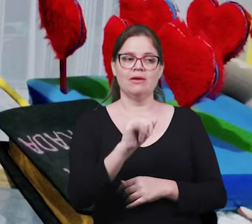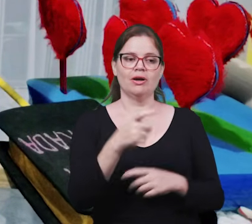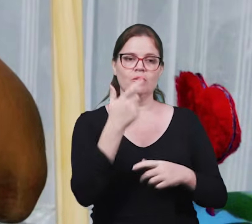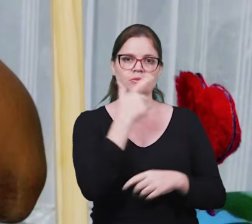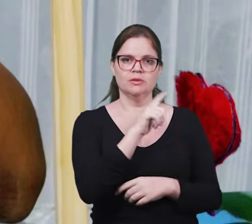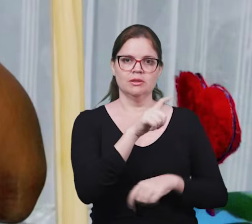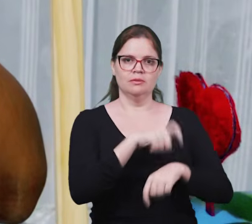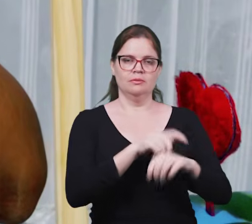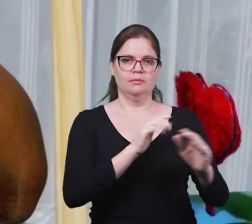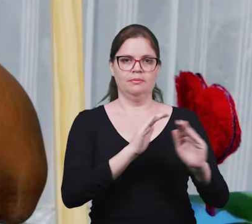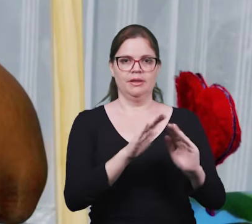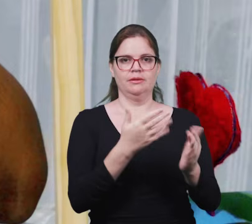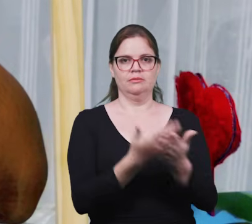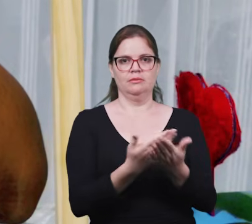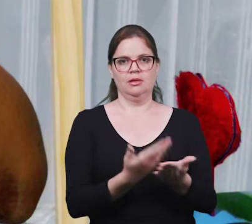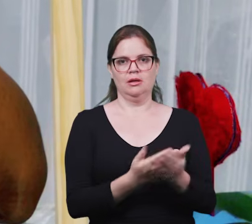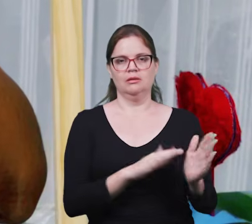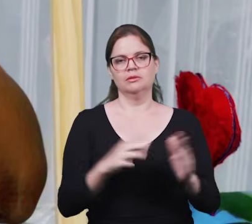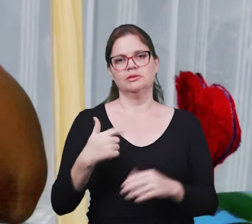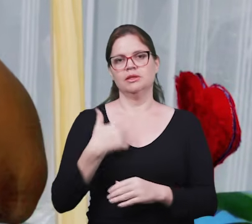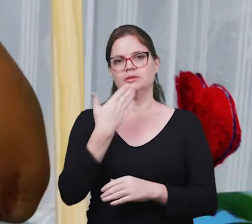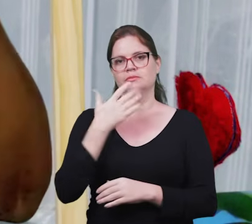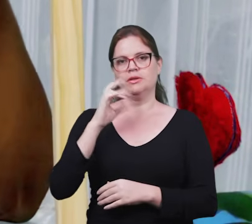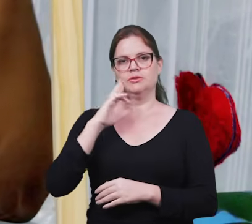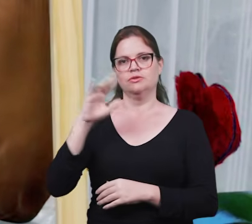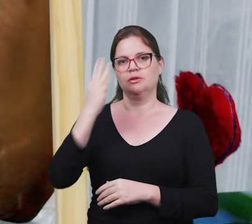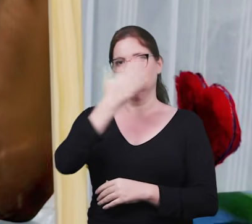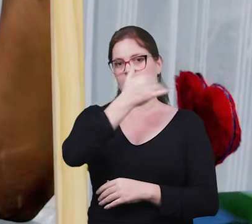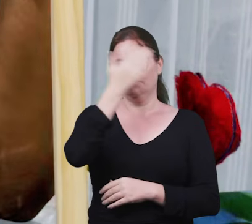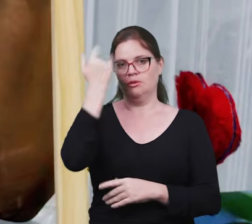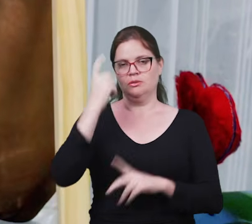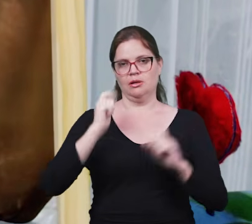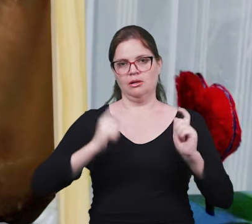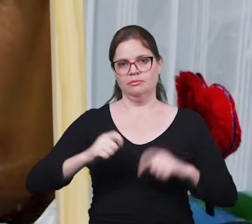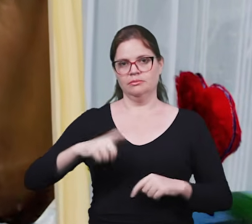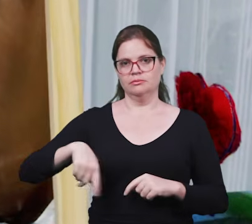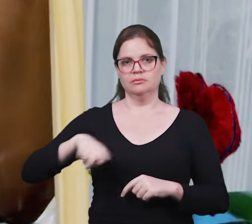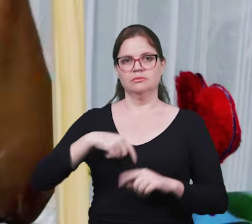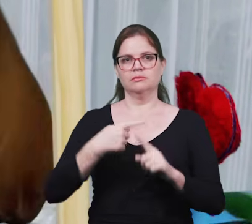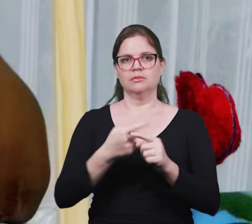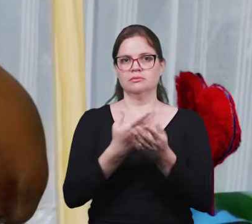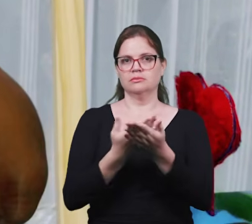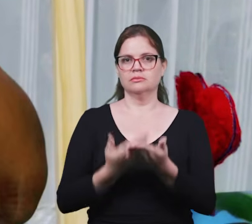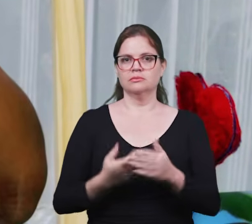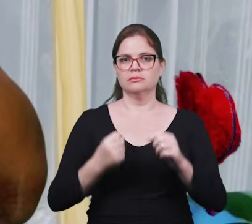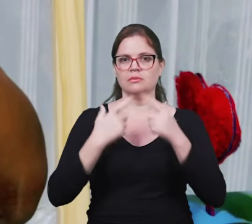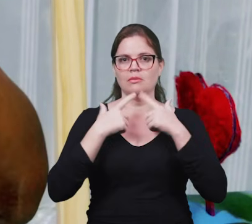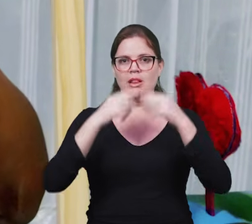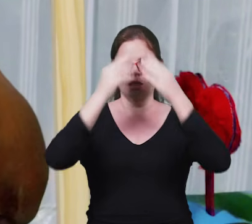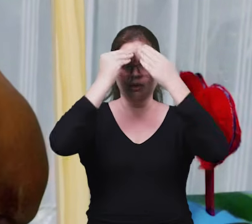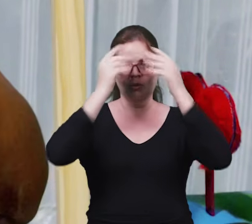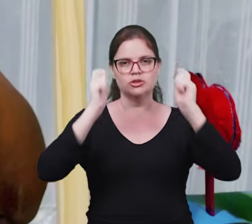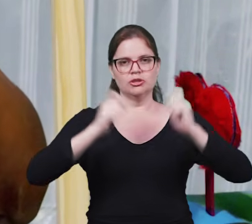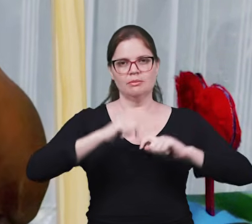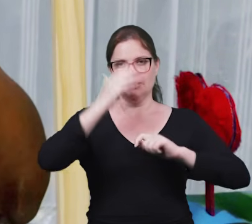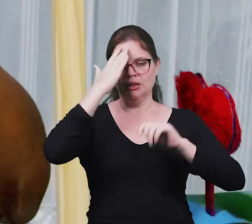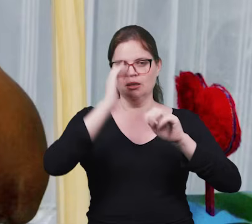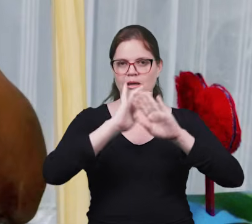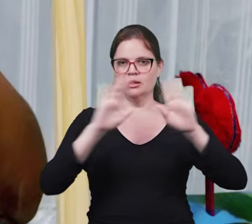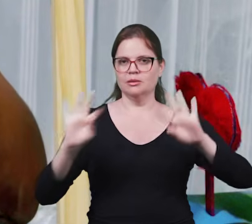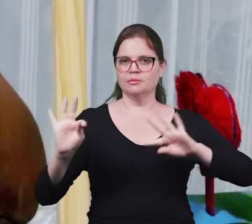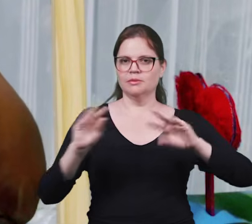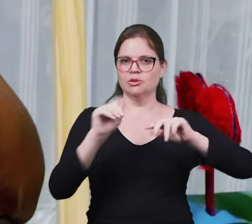durante a aula. Que possamos pedir ao Senhor sabedoria, capacitação, para que essas aulas elas possam ter uma linguagem bem acessível